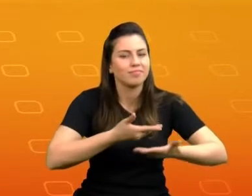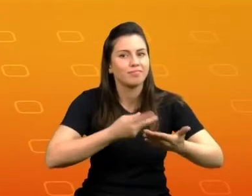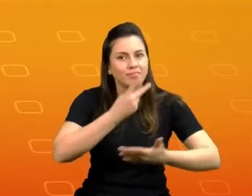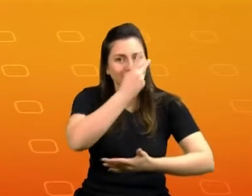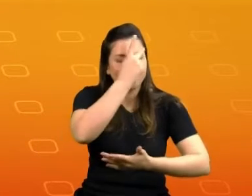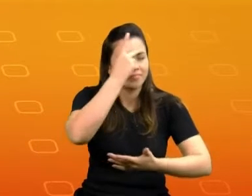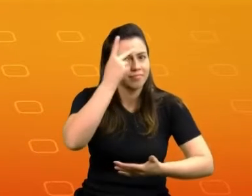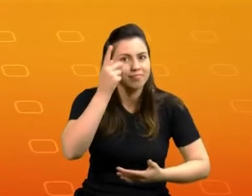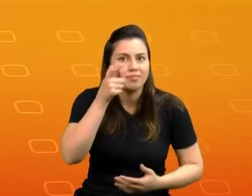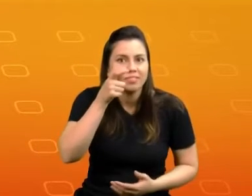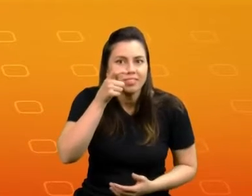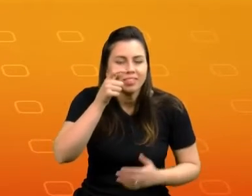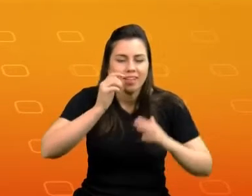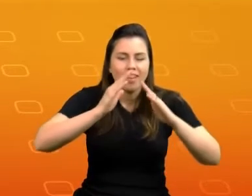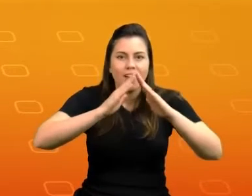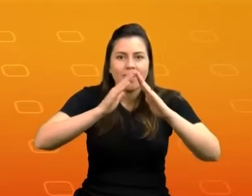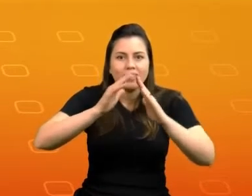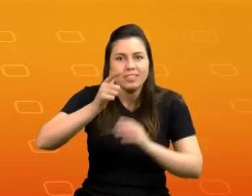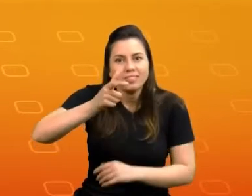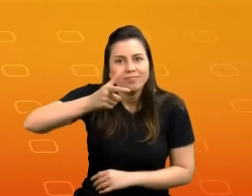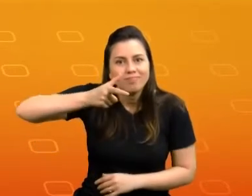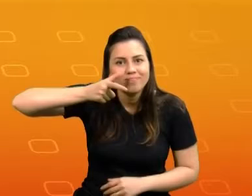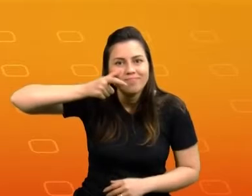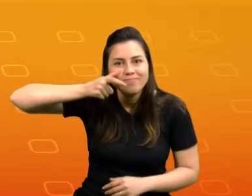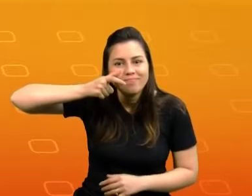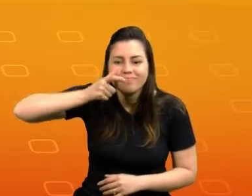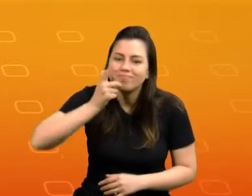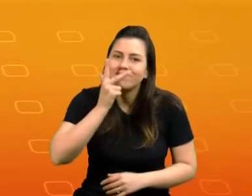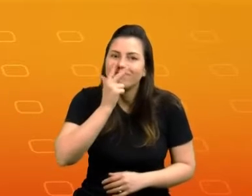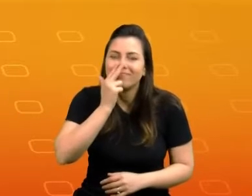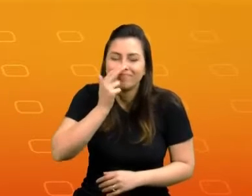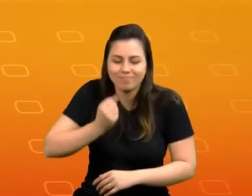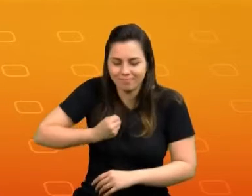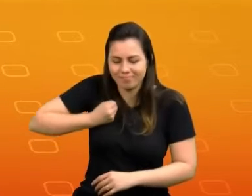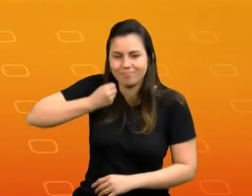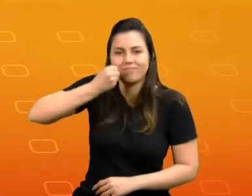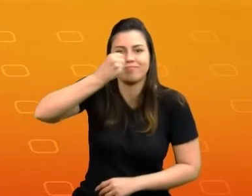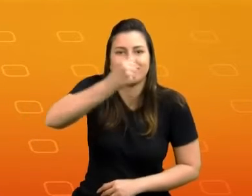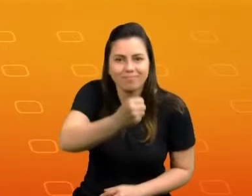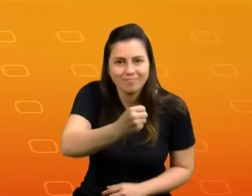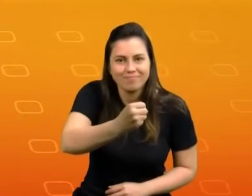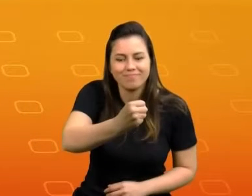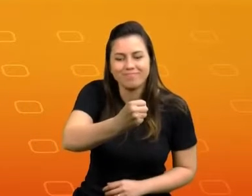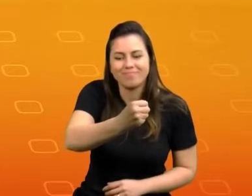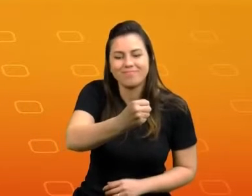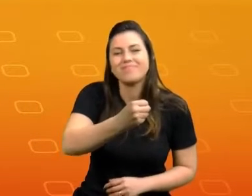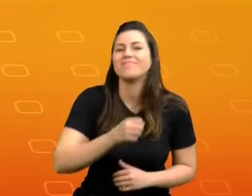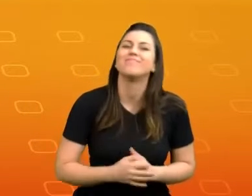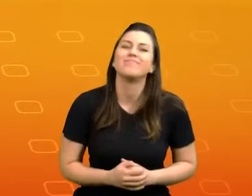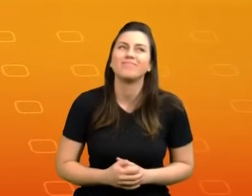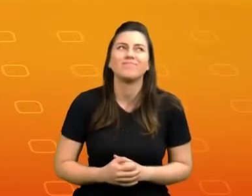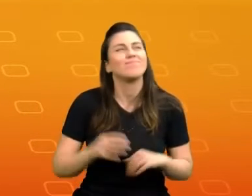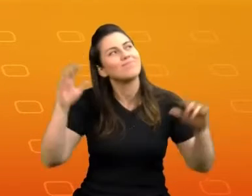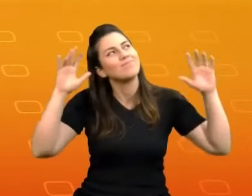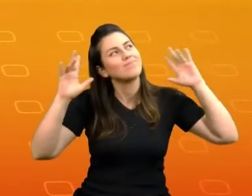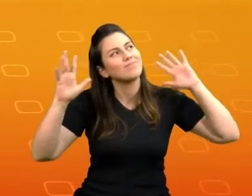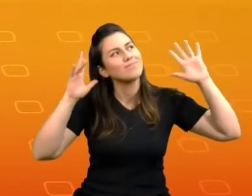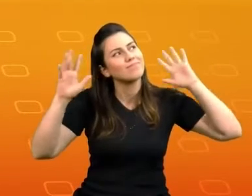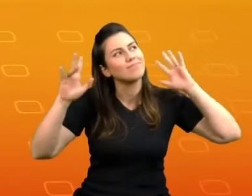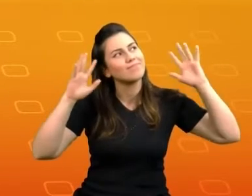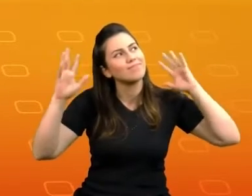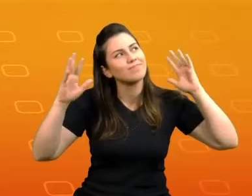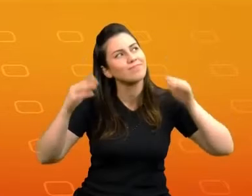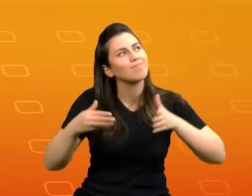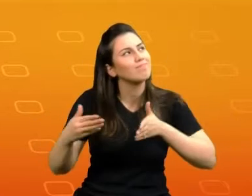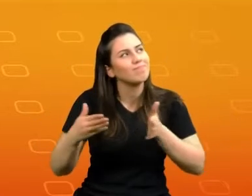e tá em casa também poderão se sentir como se estivesse ali na ação mas assim mas deixa a gente imaginando para onde que